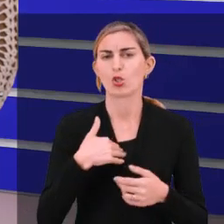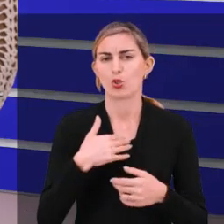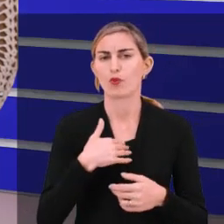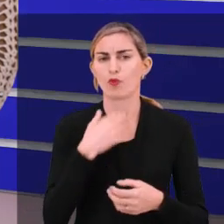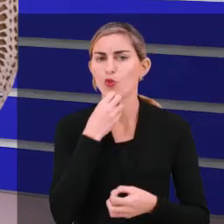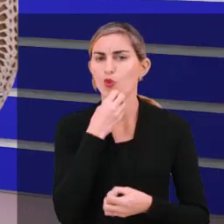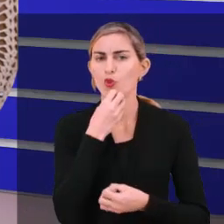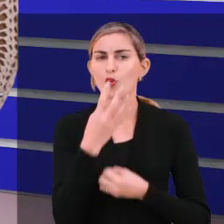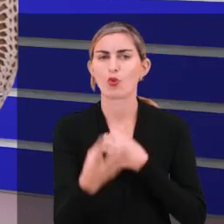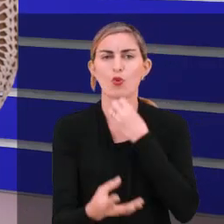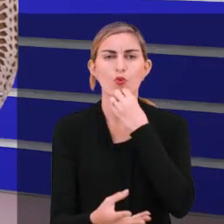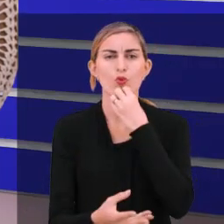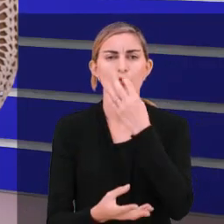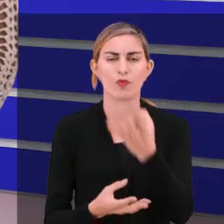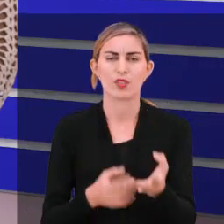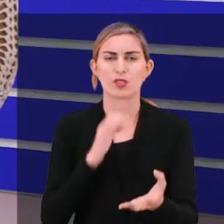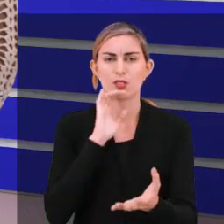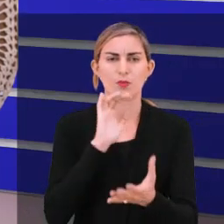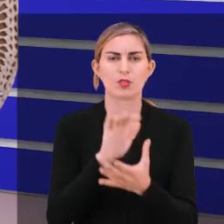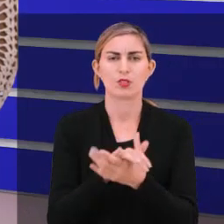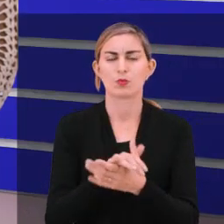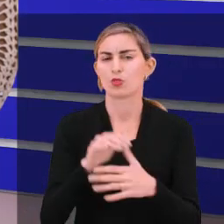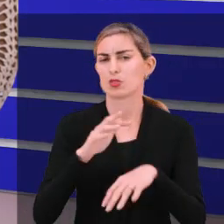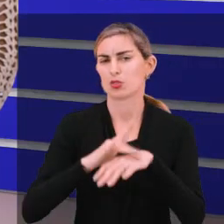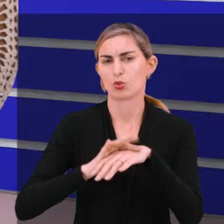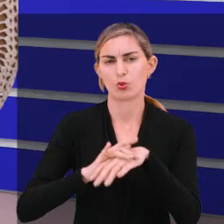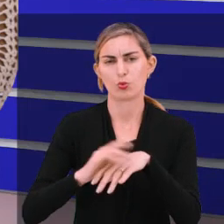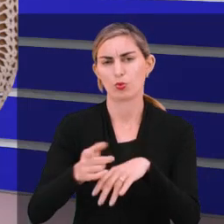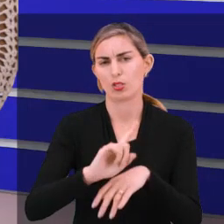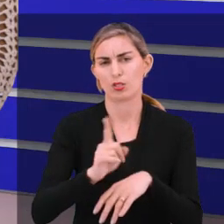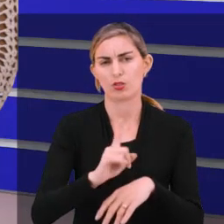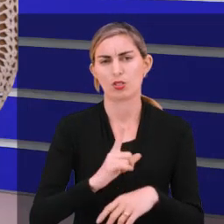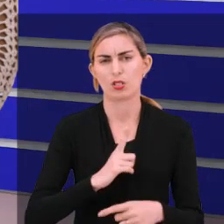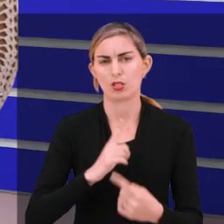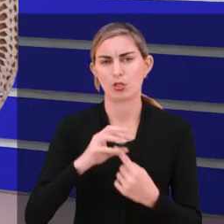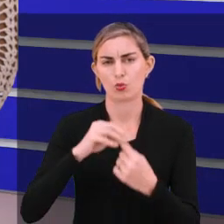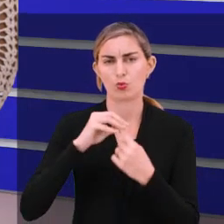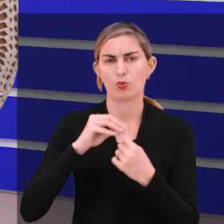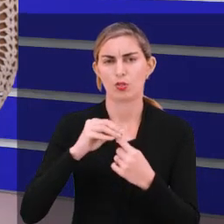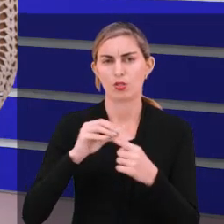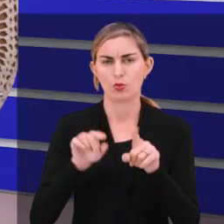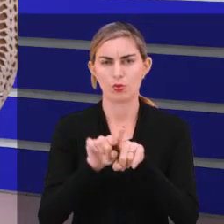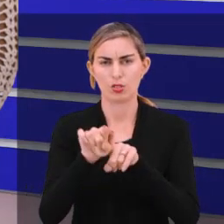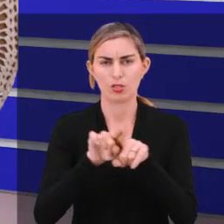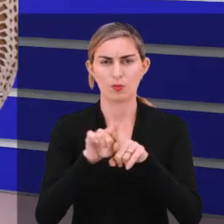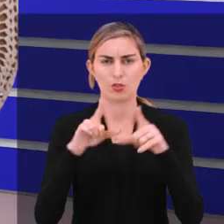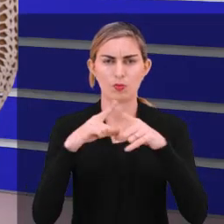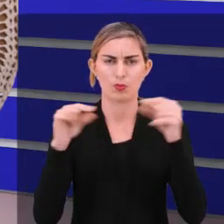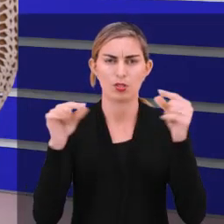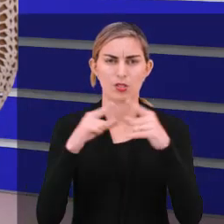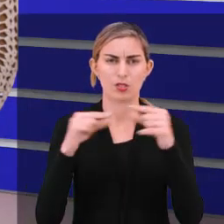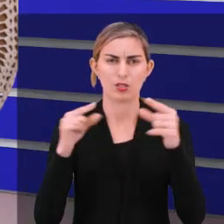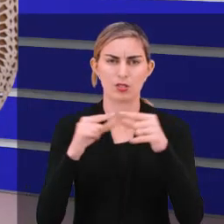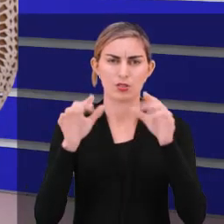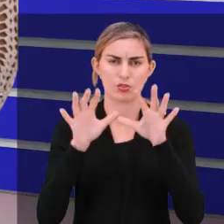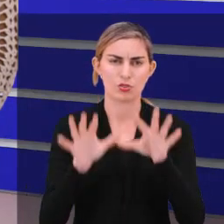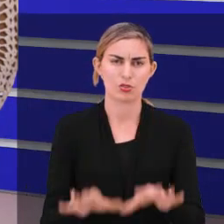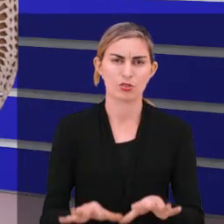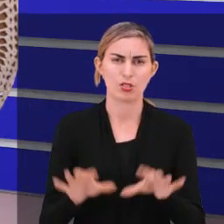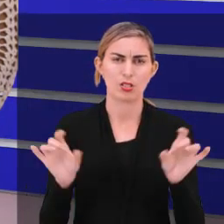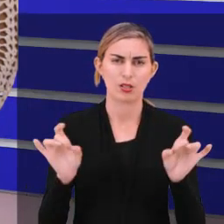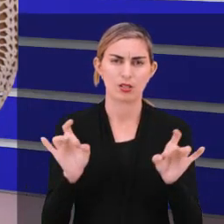não, eu vou lhe confessar. A minha esposa não está doente. Ela tem um único irmão que mora em Brasília, que